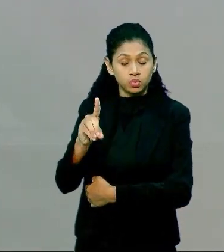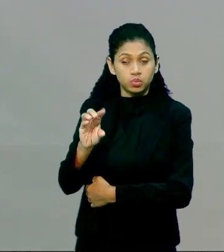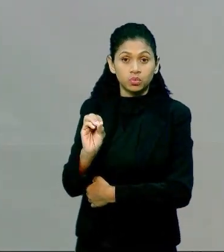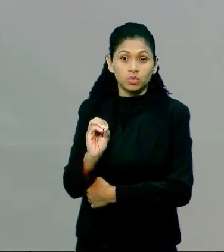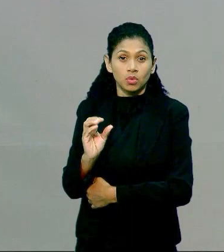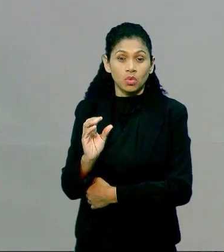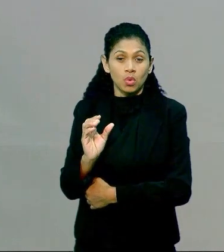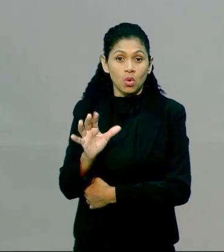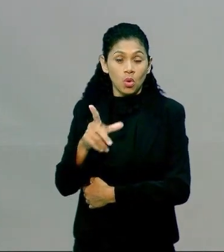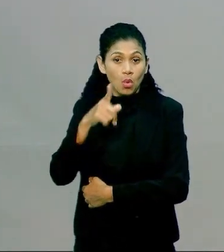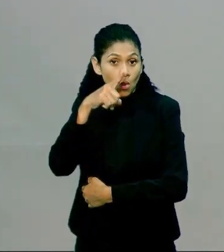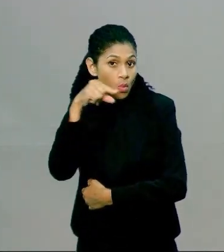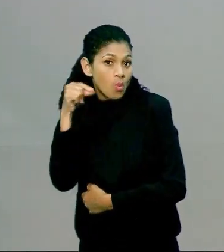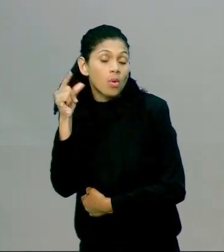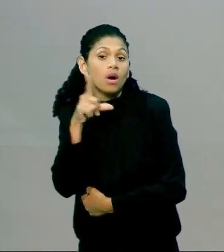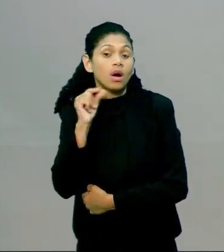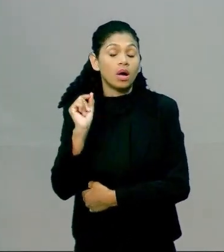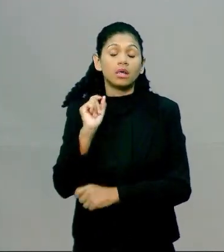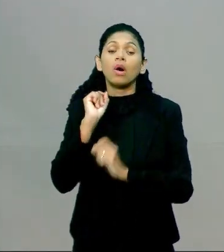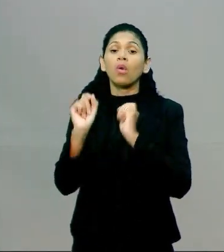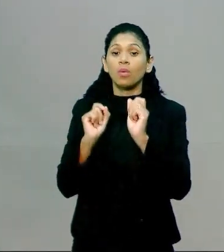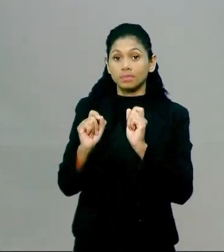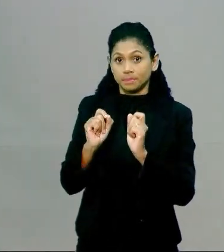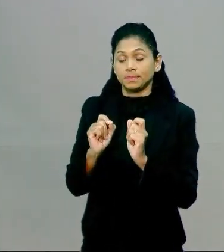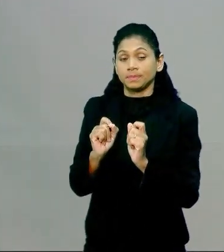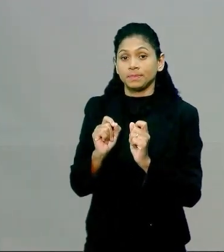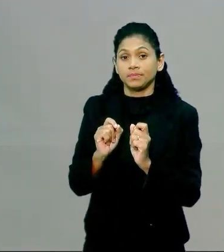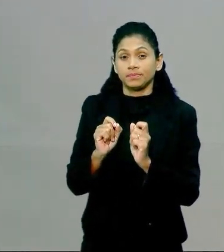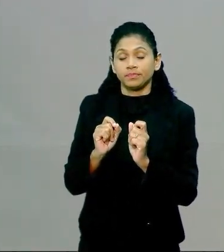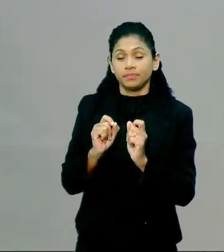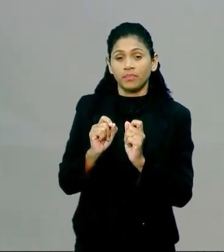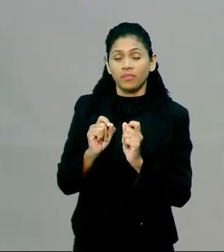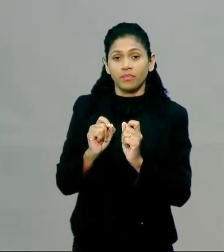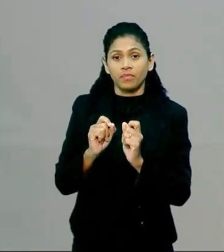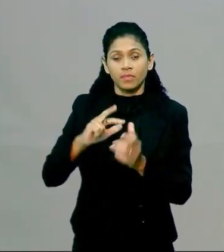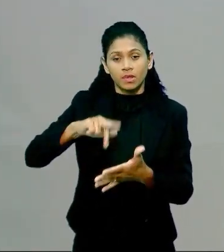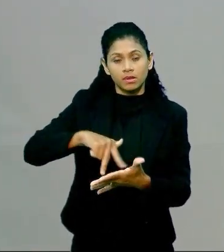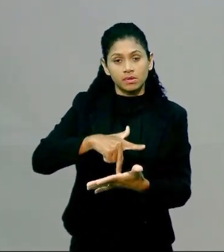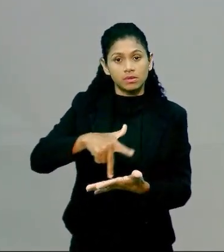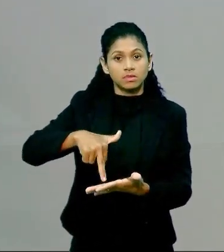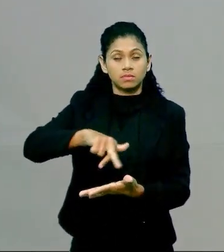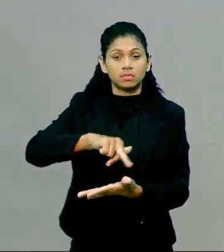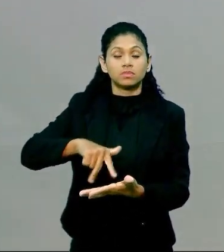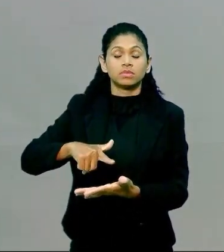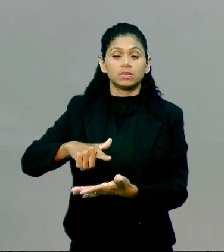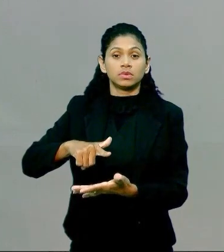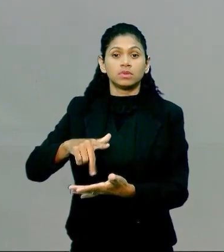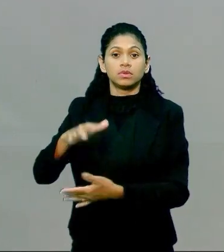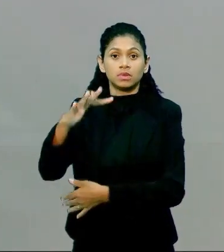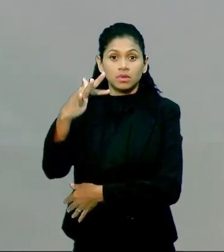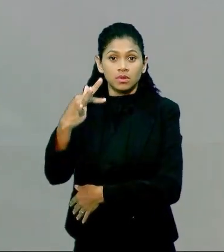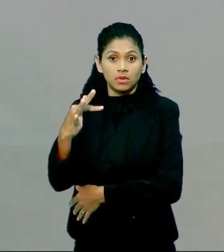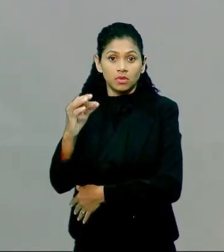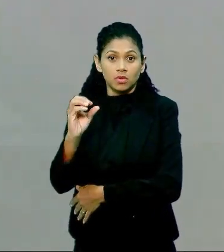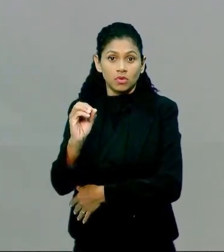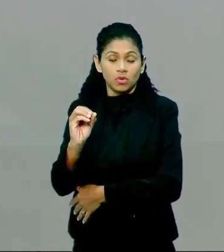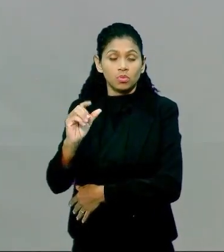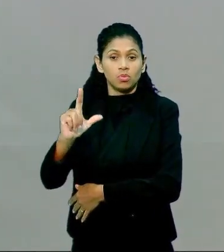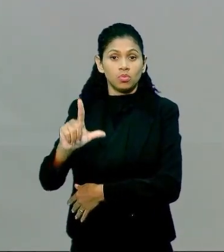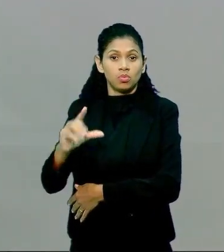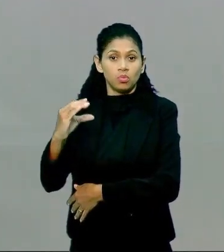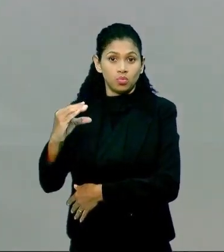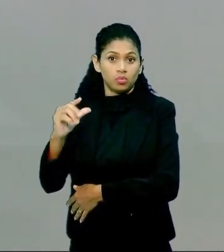dinâmica aqui? É compreender que a dança folclórica, ela vai ter essa vertente popular, porque ela vai estar inserida no nosso